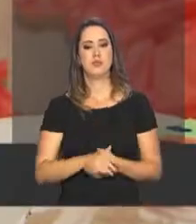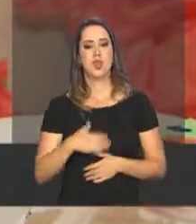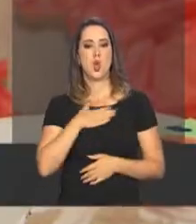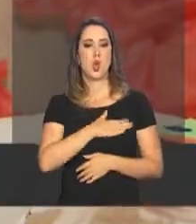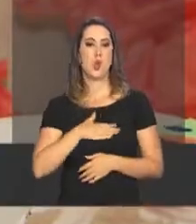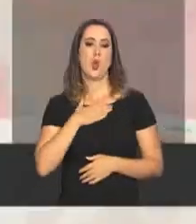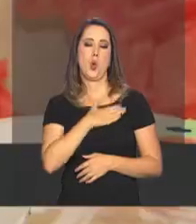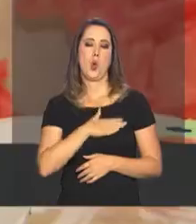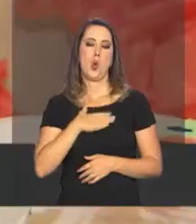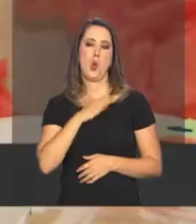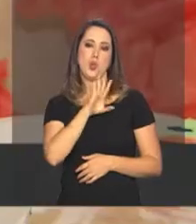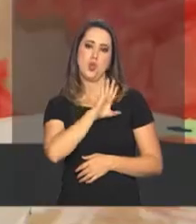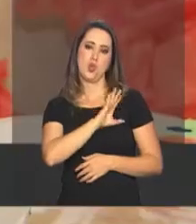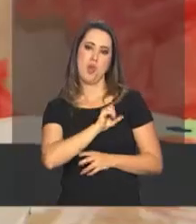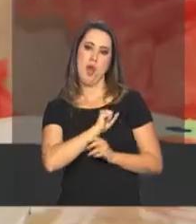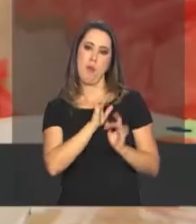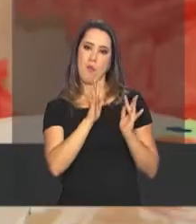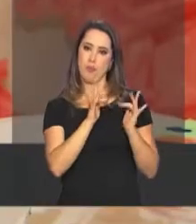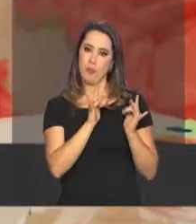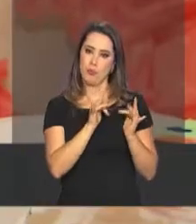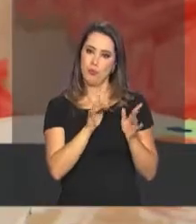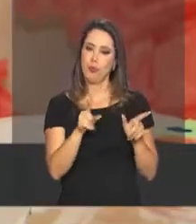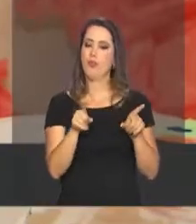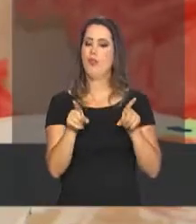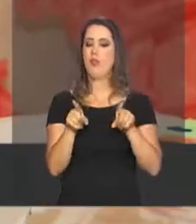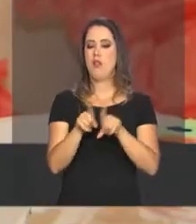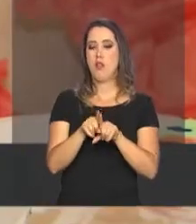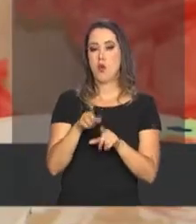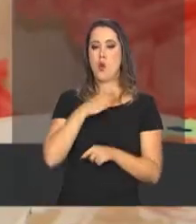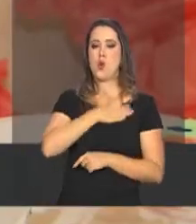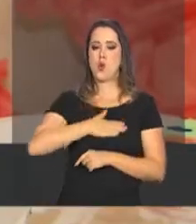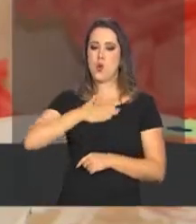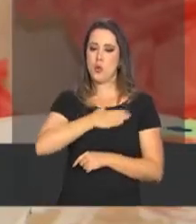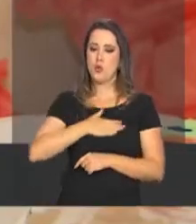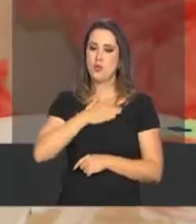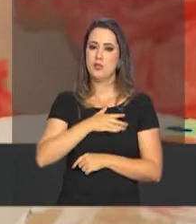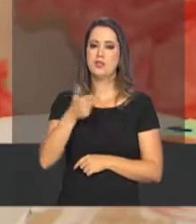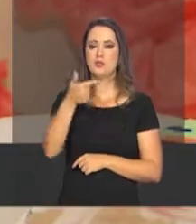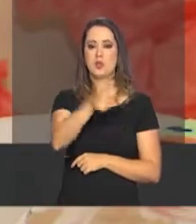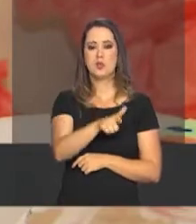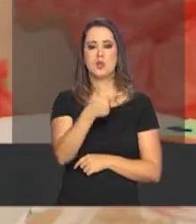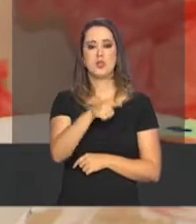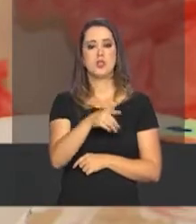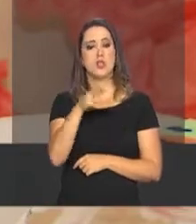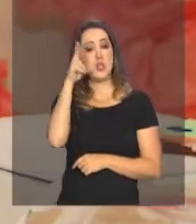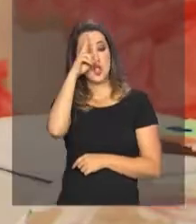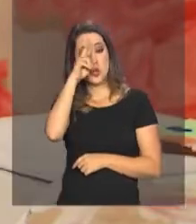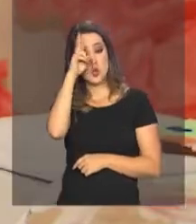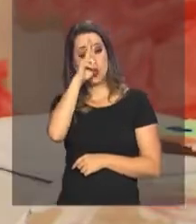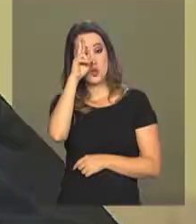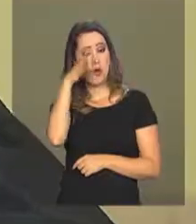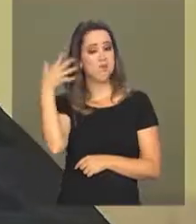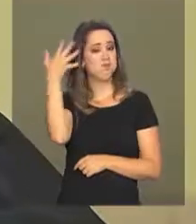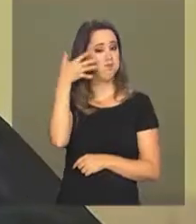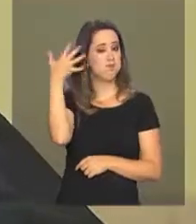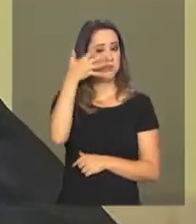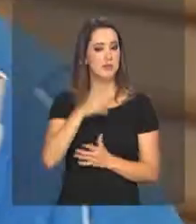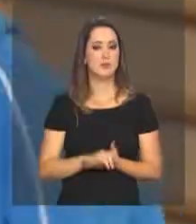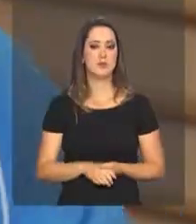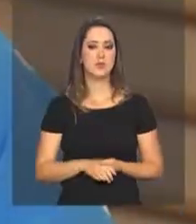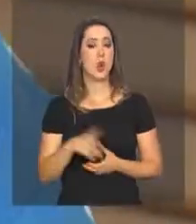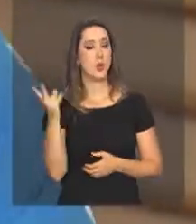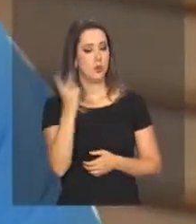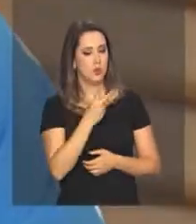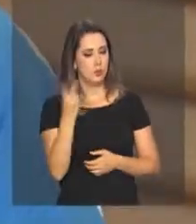romance tem outros que o que eu gosto de ler também de contação de histórias né marcos e